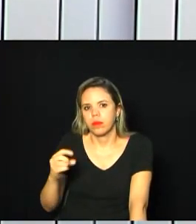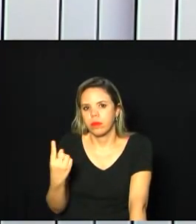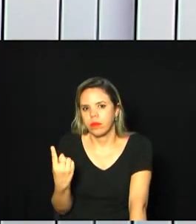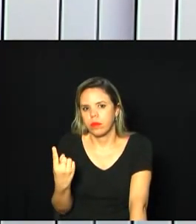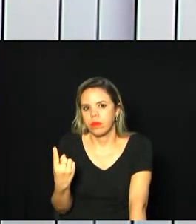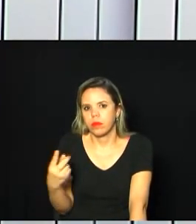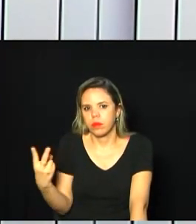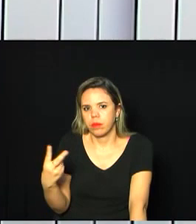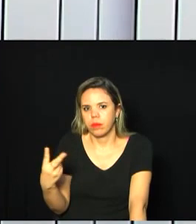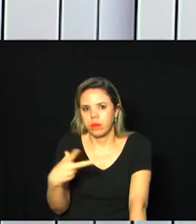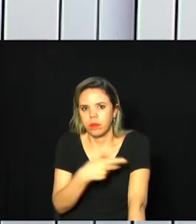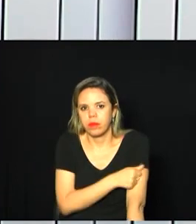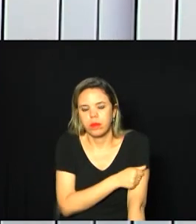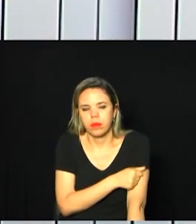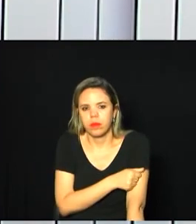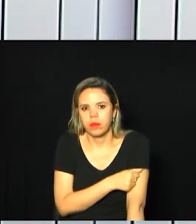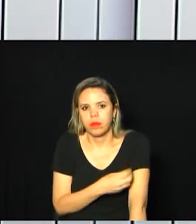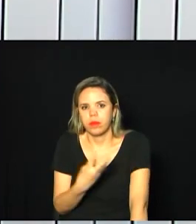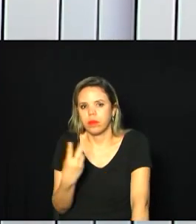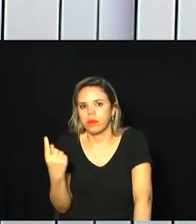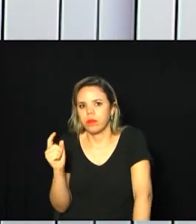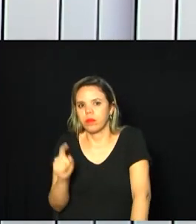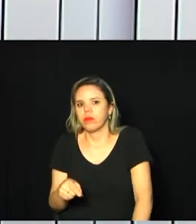760.971 a segunda dose e